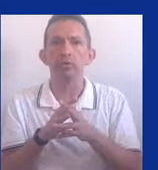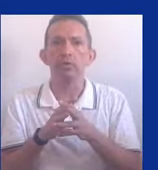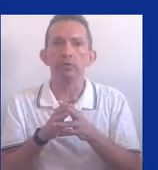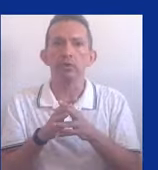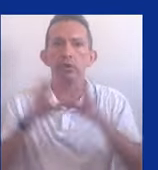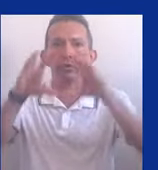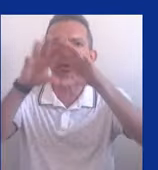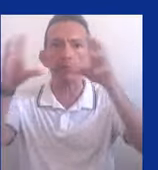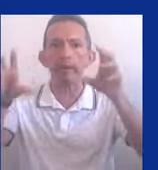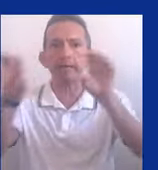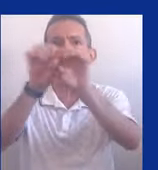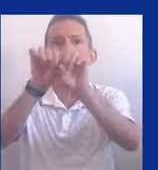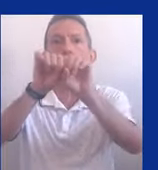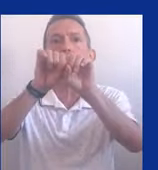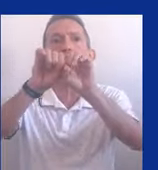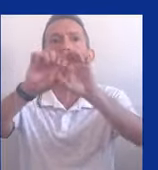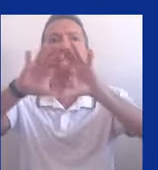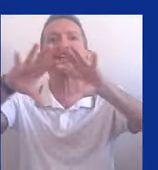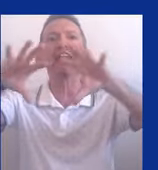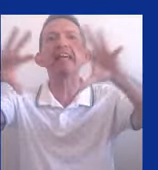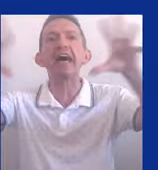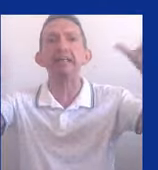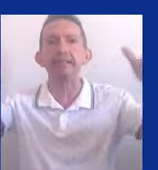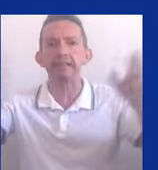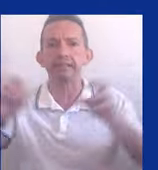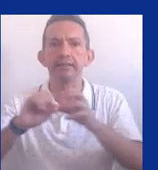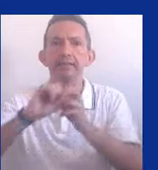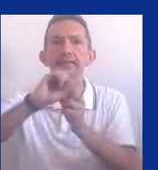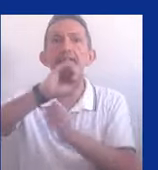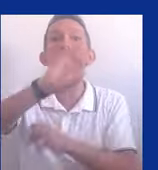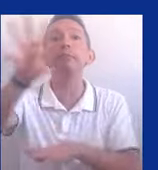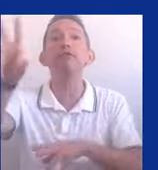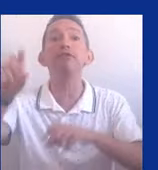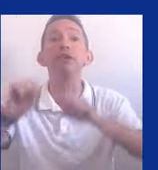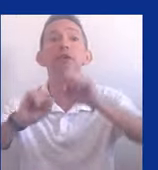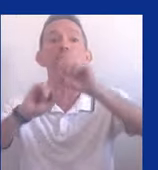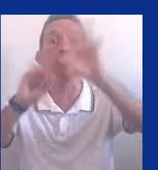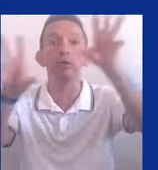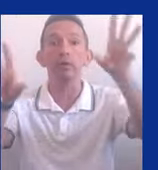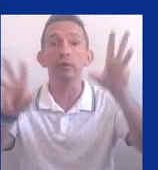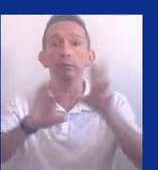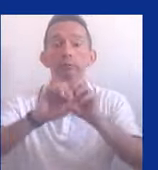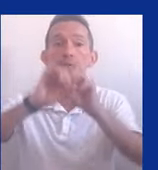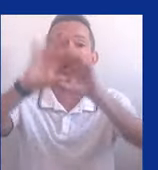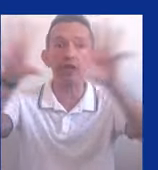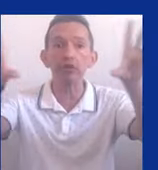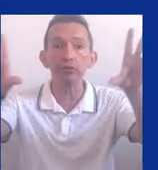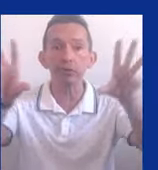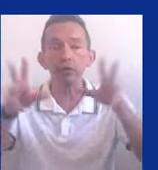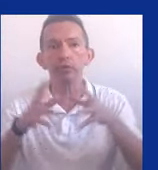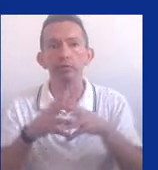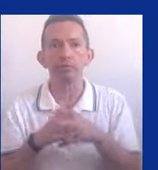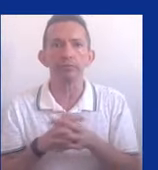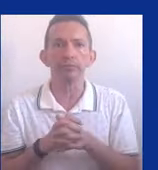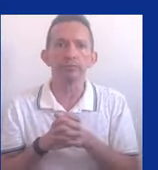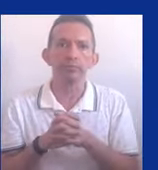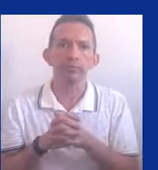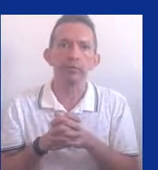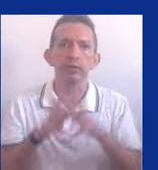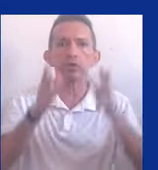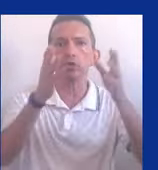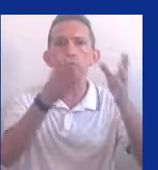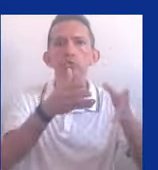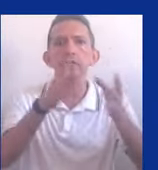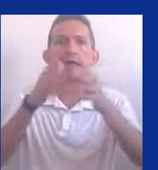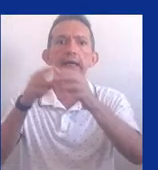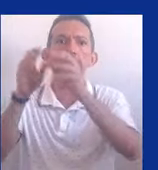fluido. Então no citoplasma tem um conjunto de canais que se ramificam por este fluido.